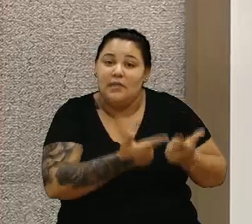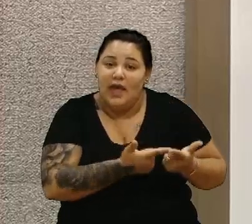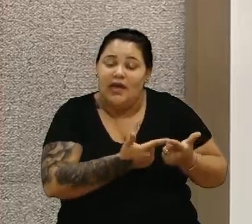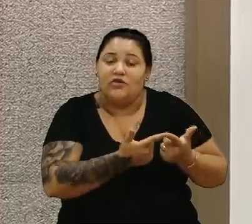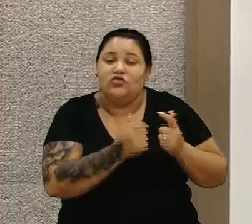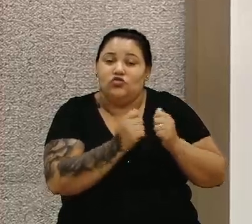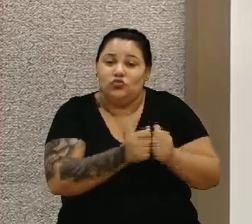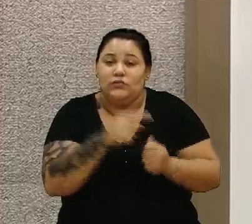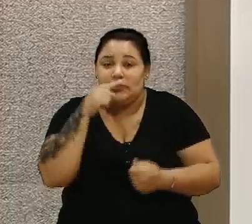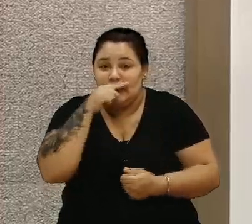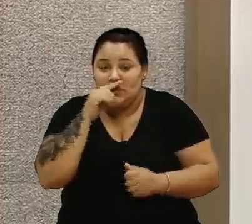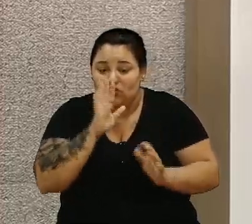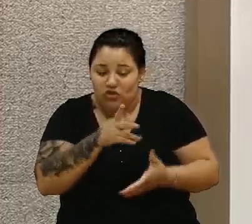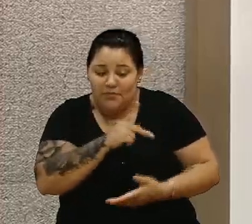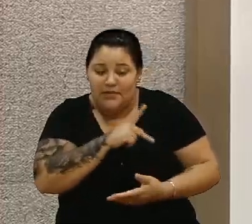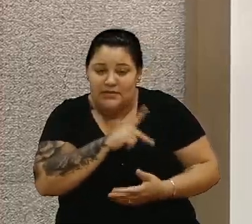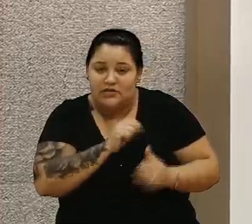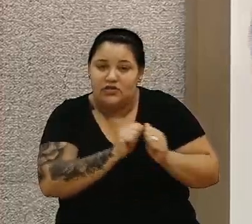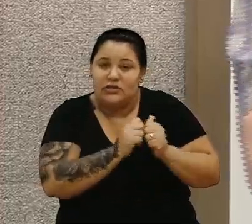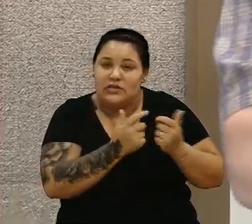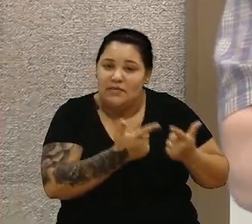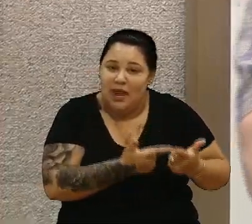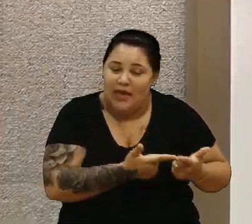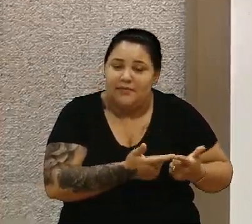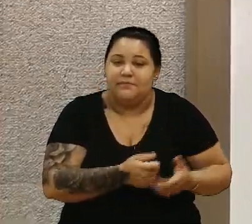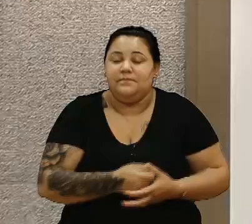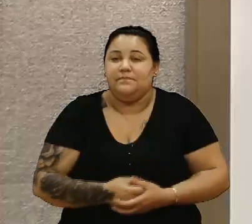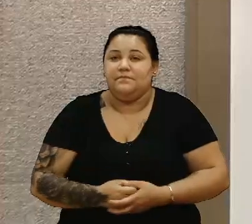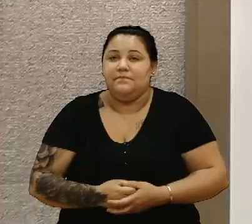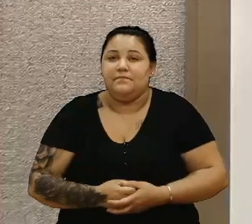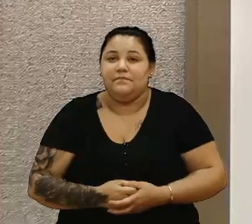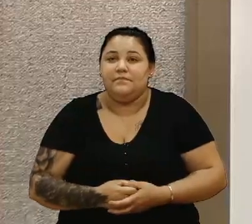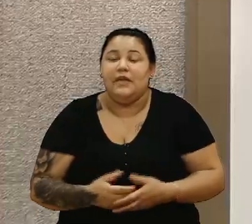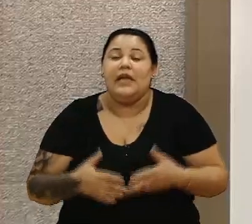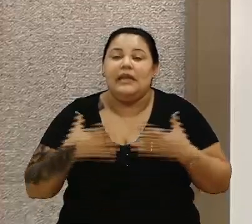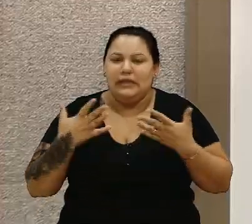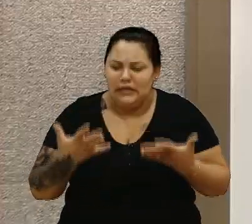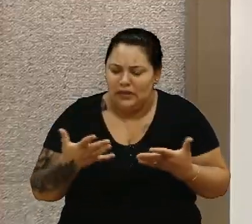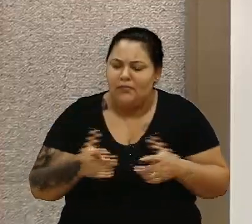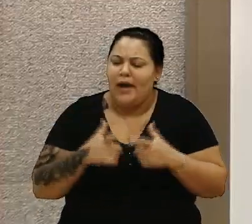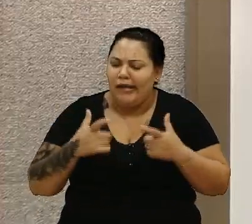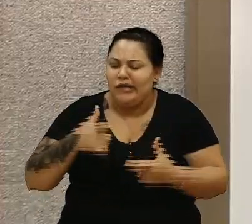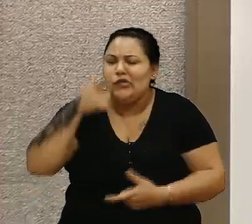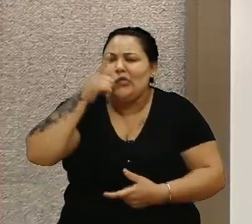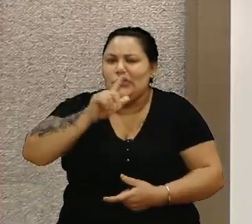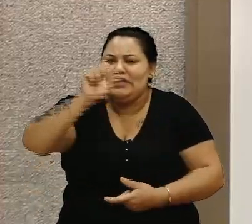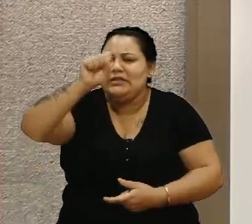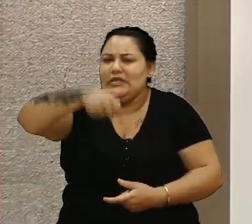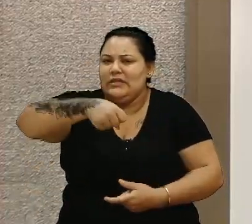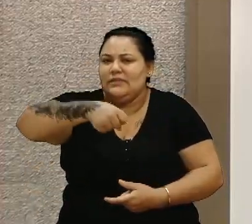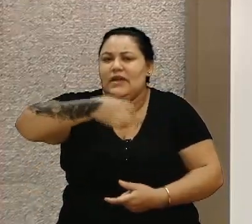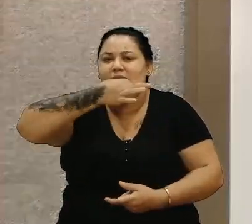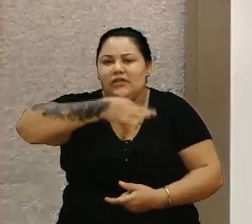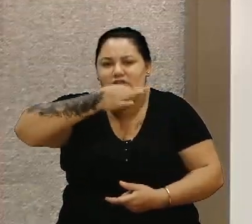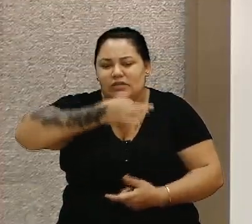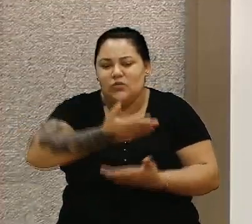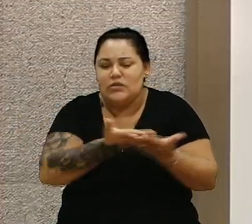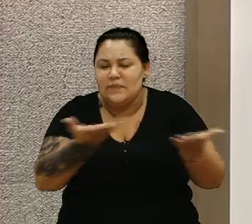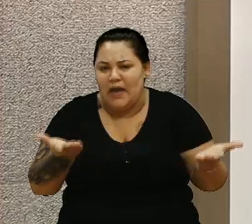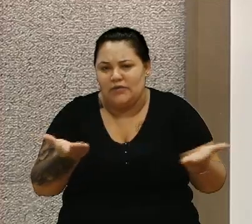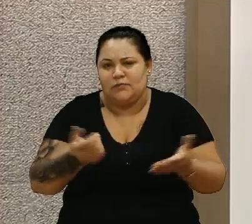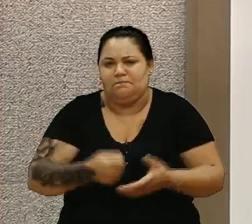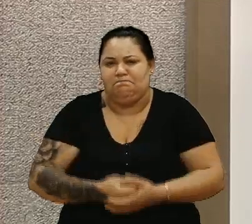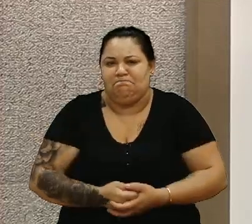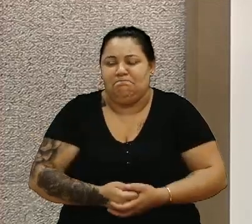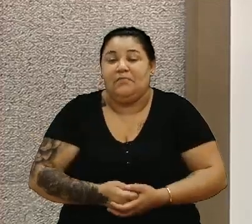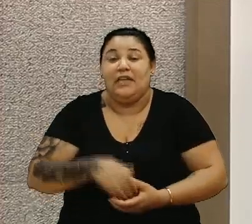era presidente da Assembleia naquela época. Então, foi uma grande conquista para Caxias, sem dúvida nenhuma, esse espaço. E a